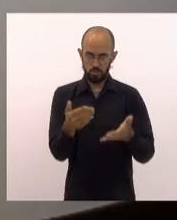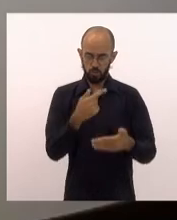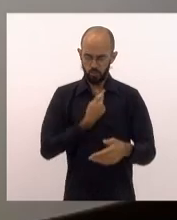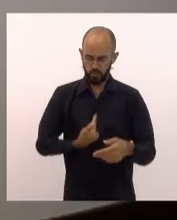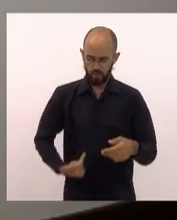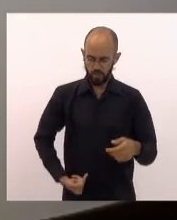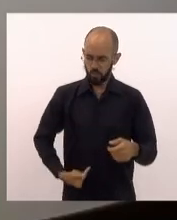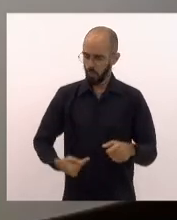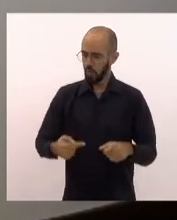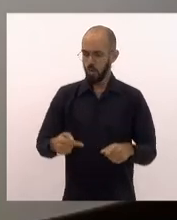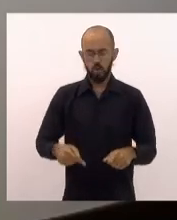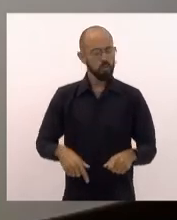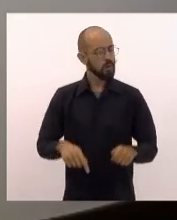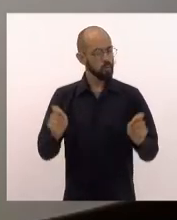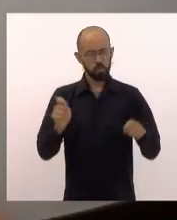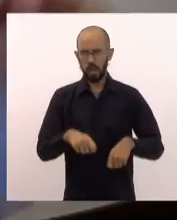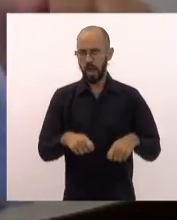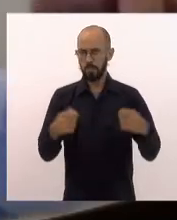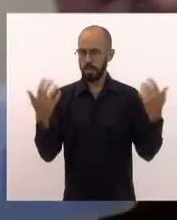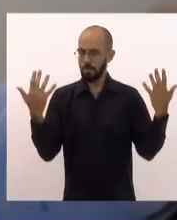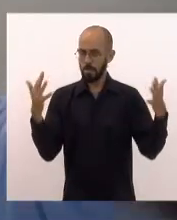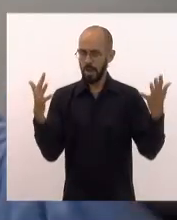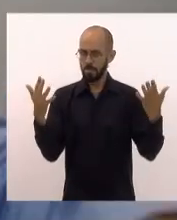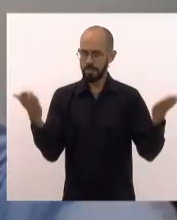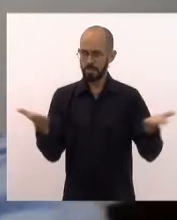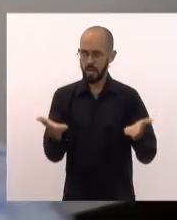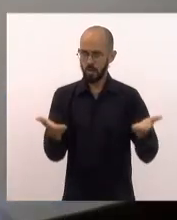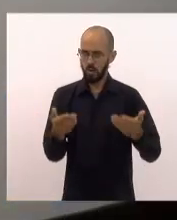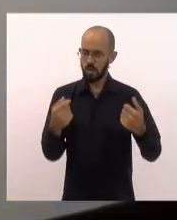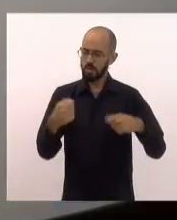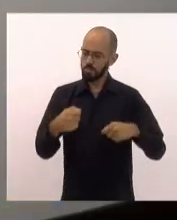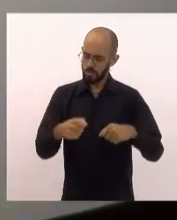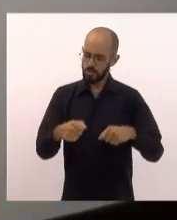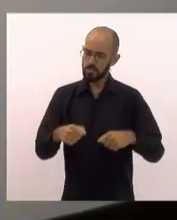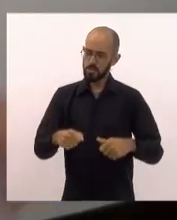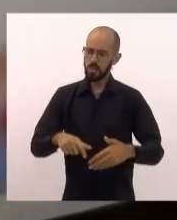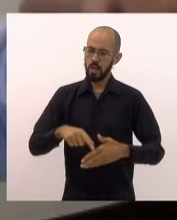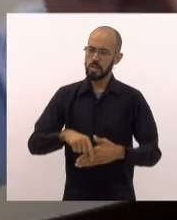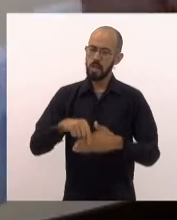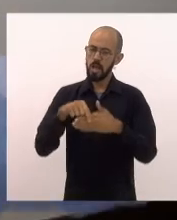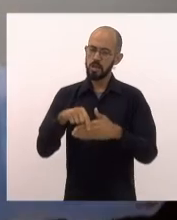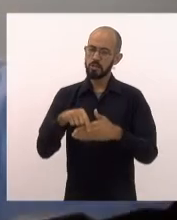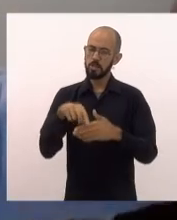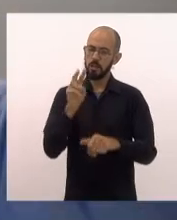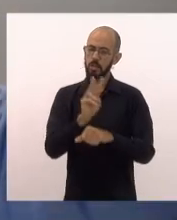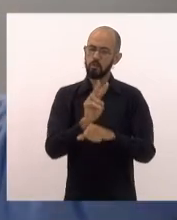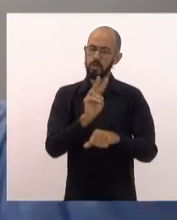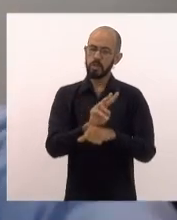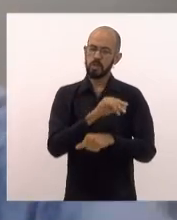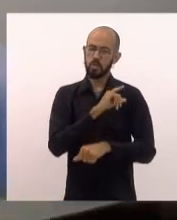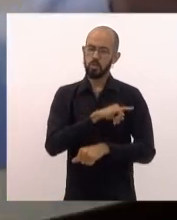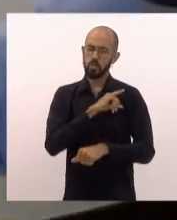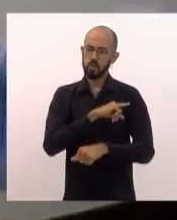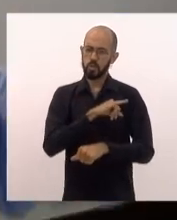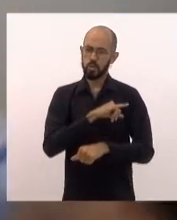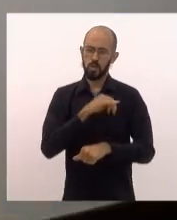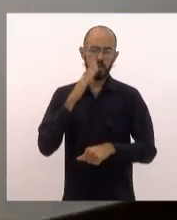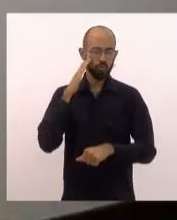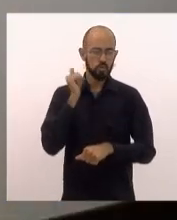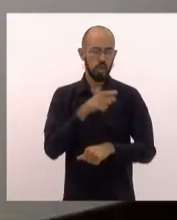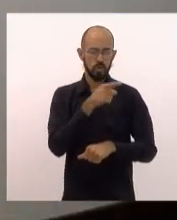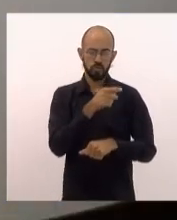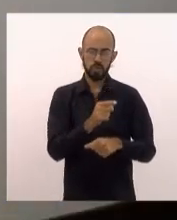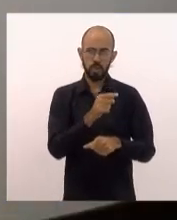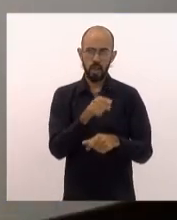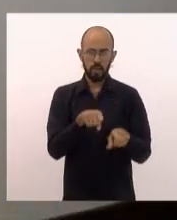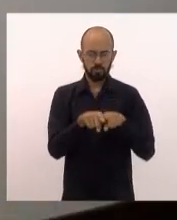senhor não tem nada a comemorar. Tem que ter autonomia para defender o Rio de Janeiro. Eu sei que o senhor está preocupado com a aliança eleitoral com o Bolsonaro,